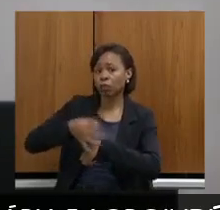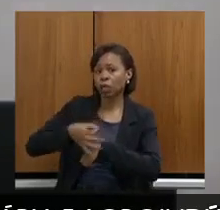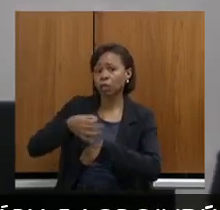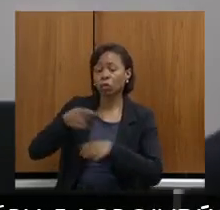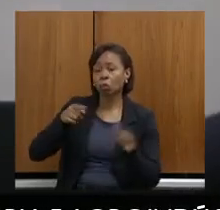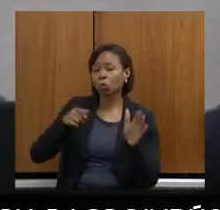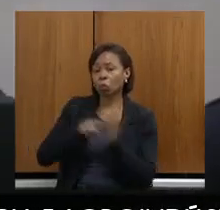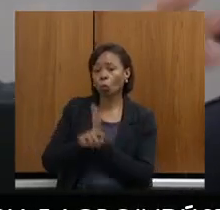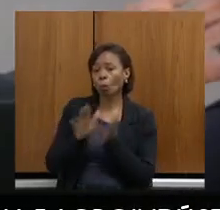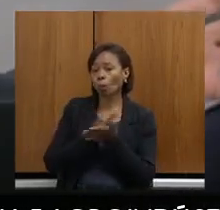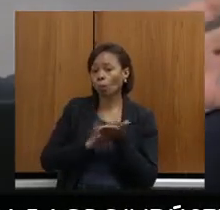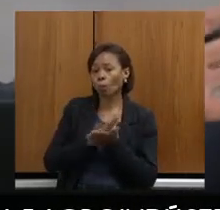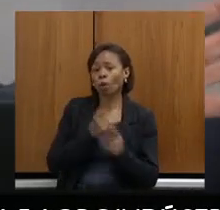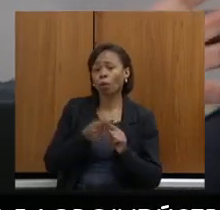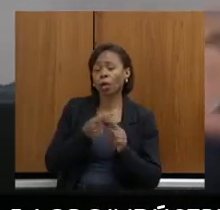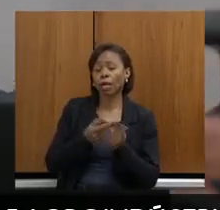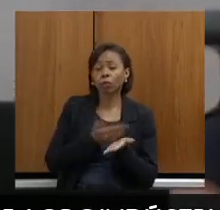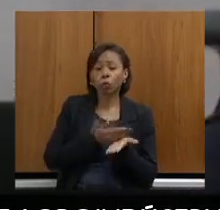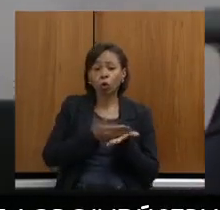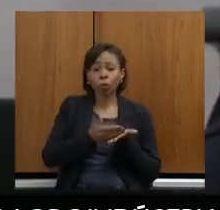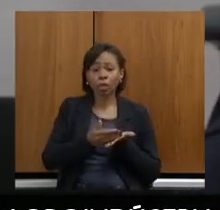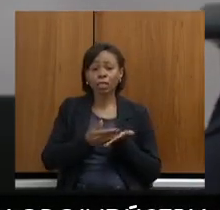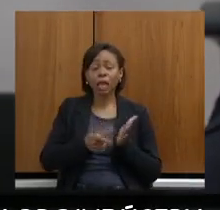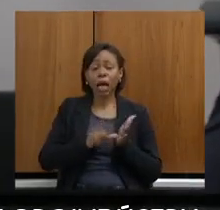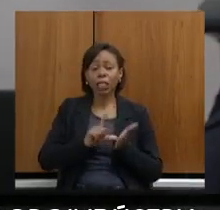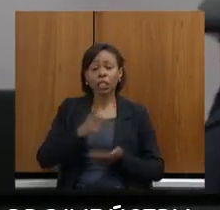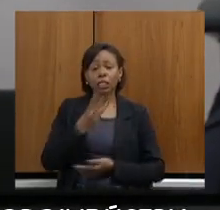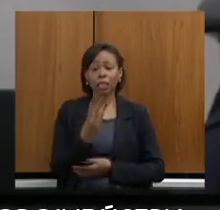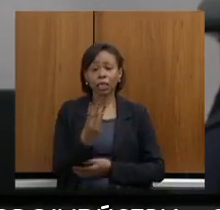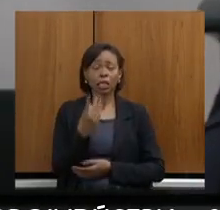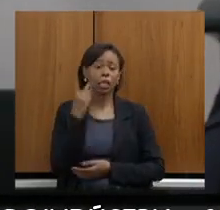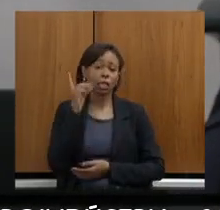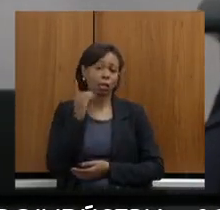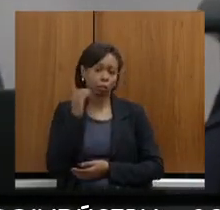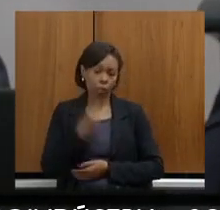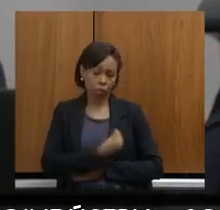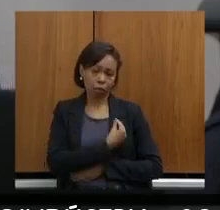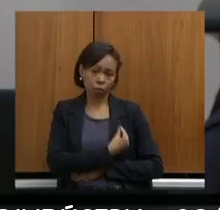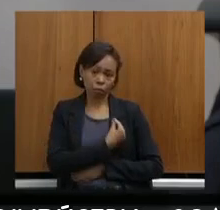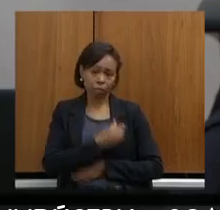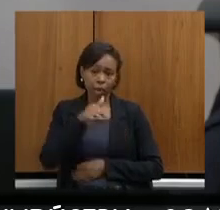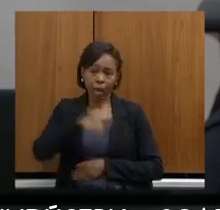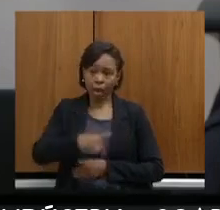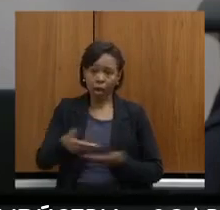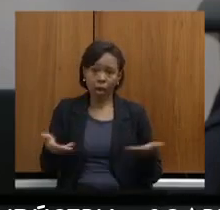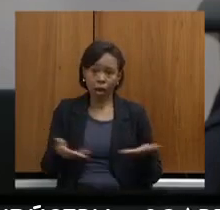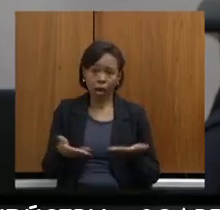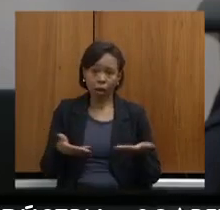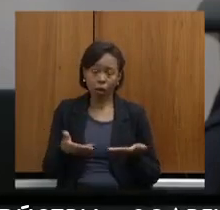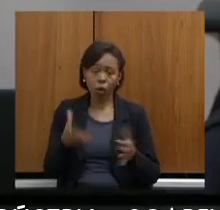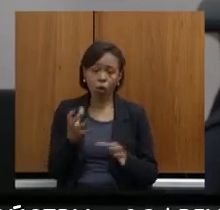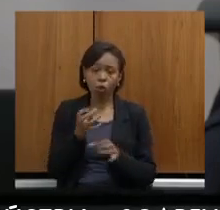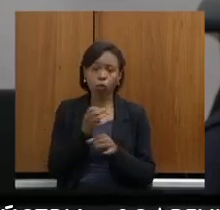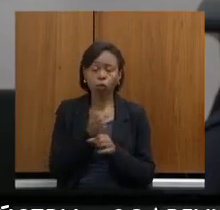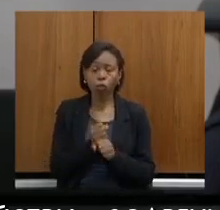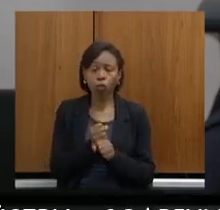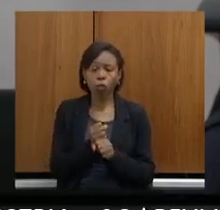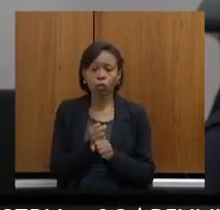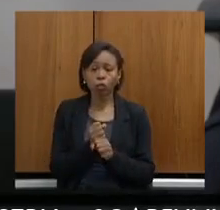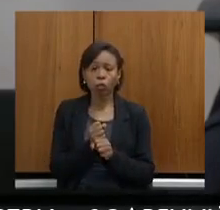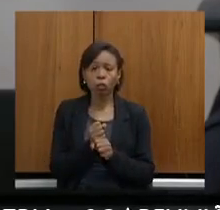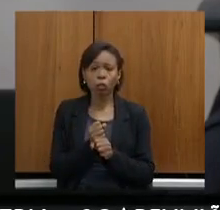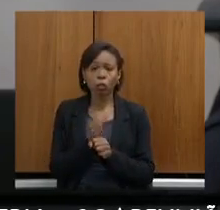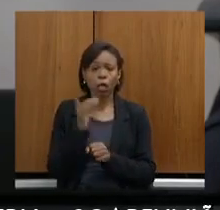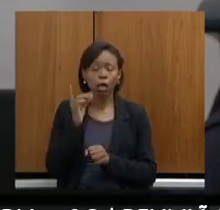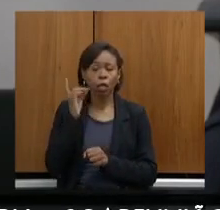porque no começo nós temos três deputados aí a palavra hoje agora neste momento nós já temos